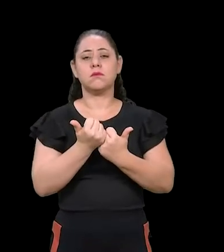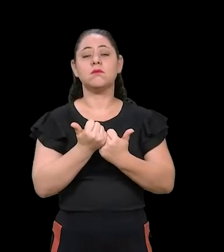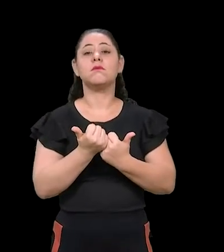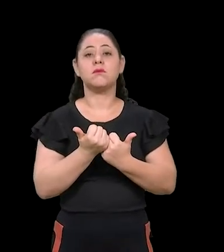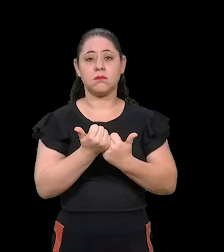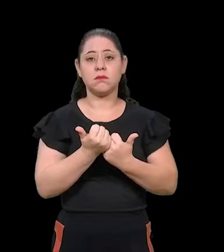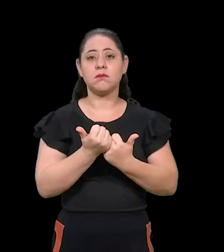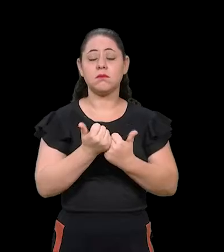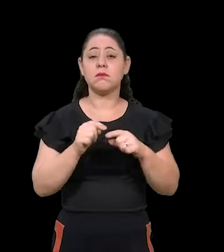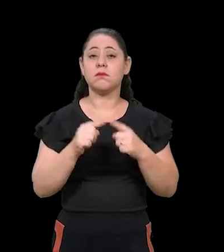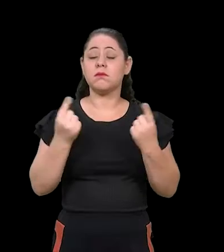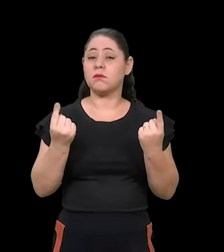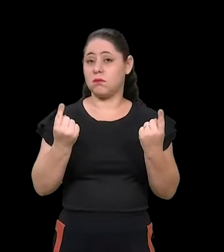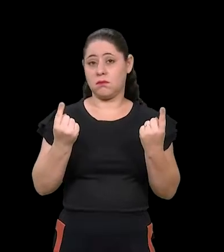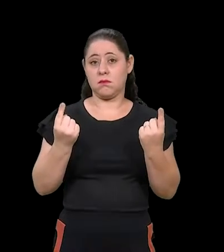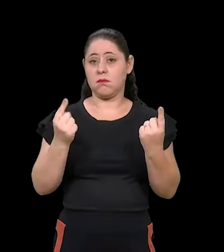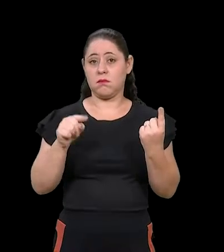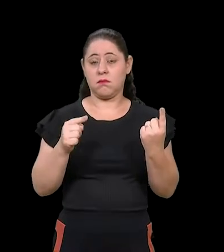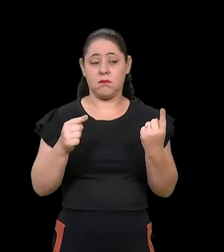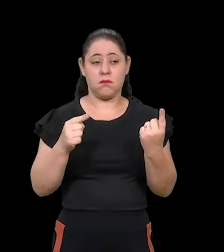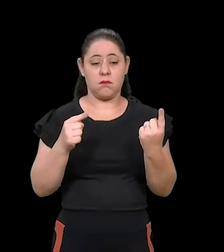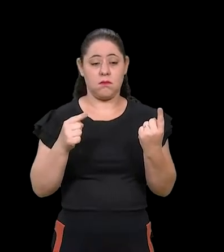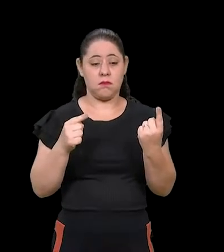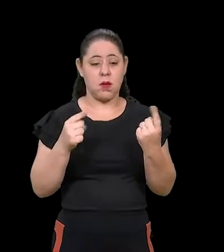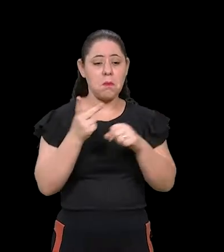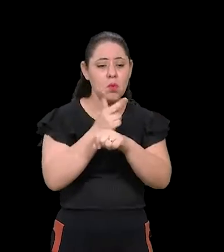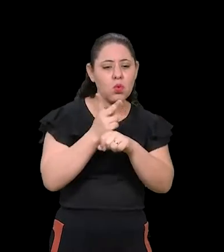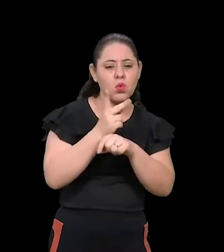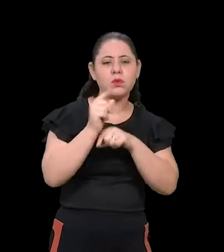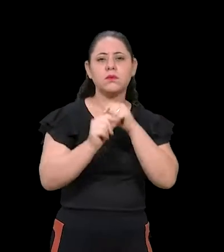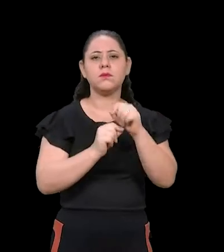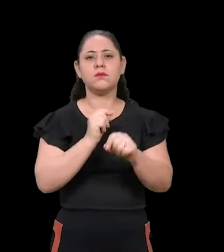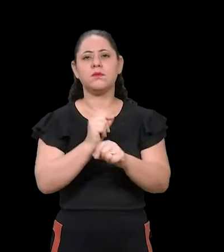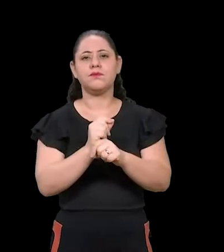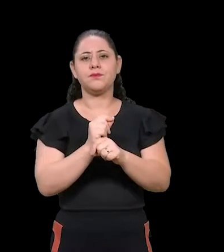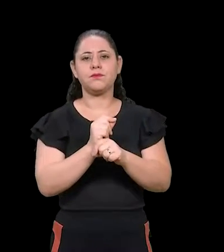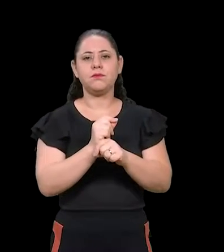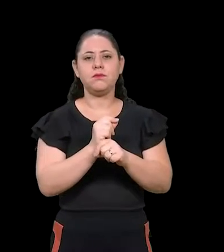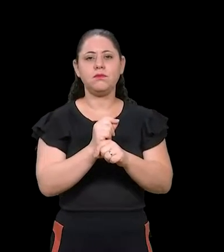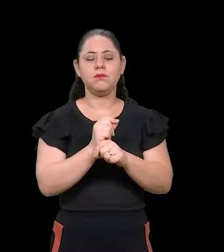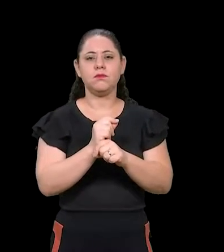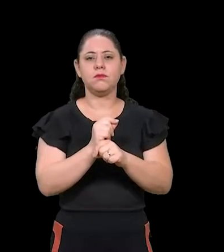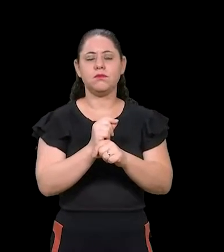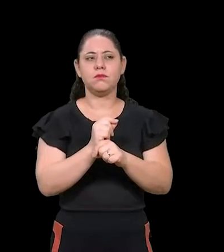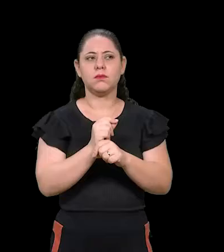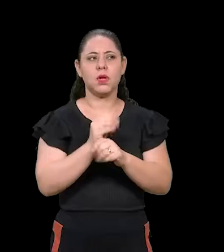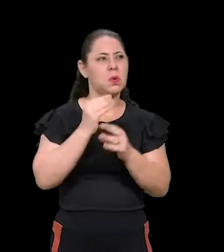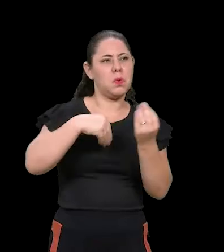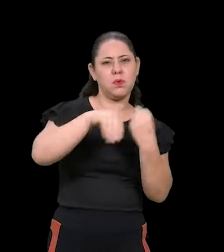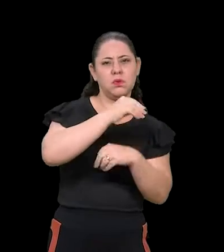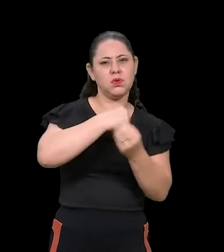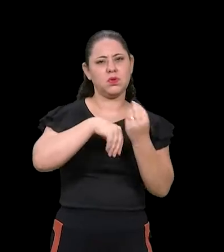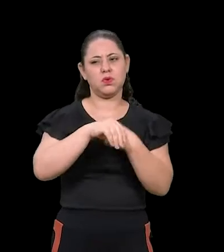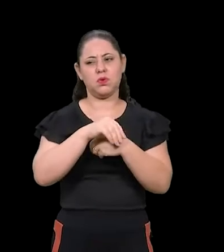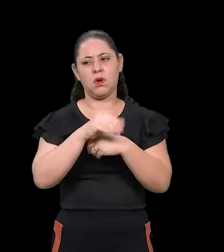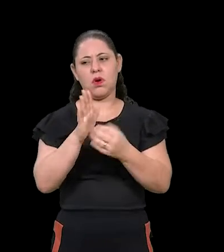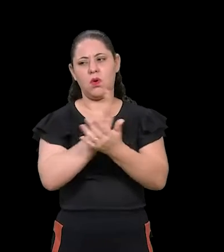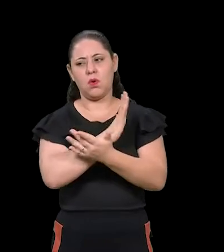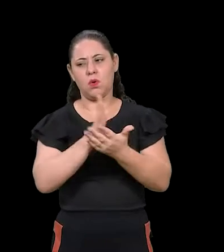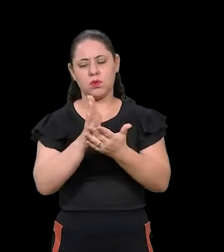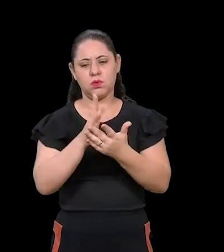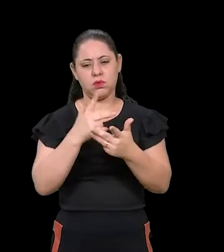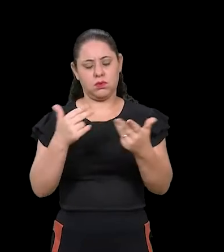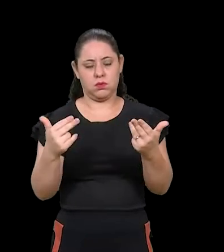Mas eu procuro, não misturo muito, você colocou, algumas coisas para mim são mais fechadas um